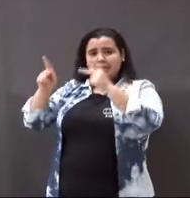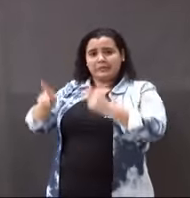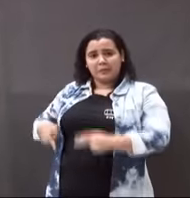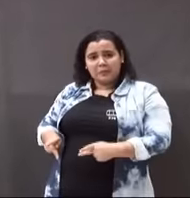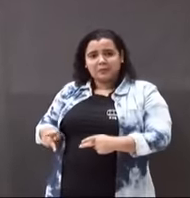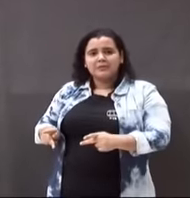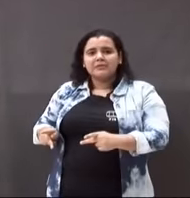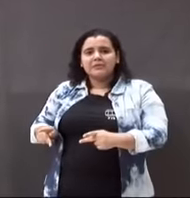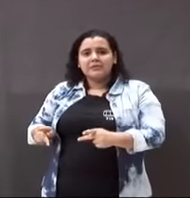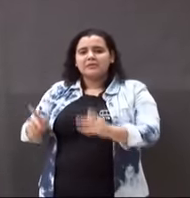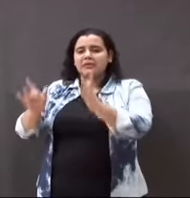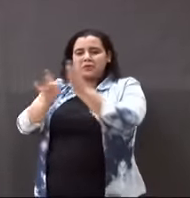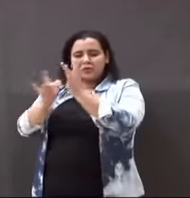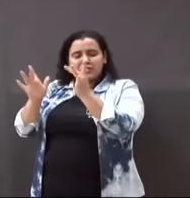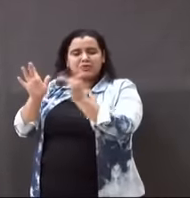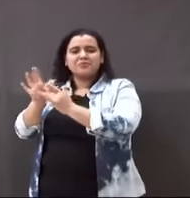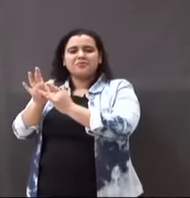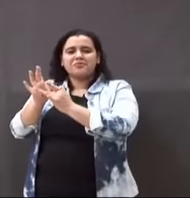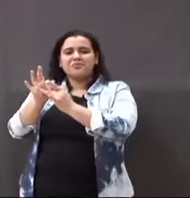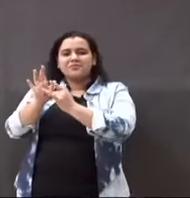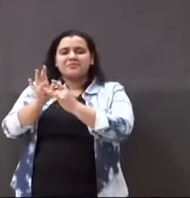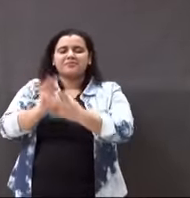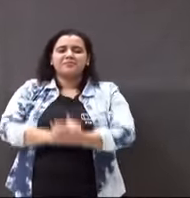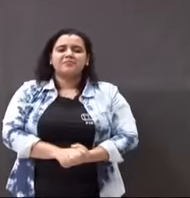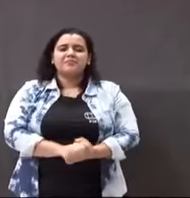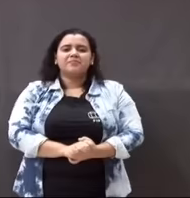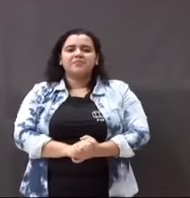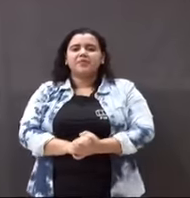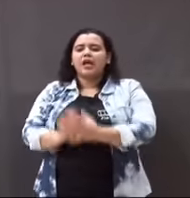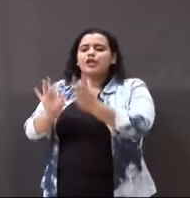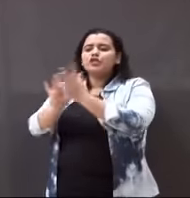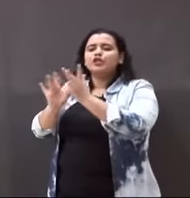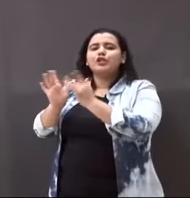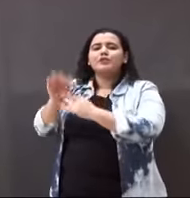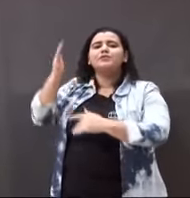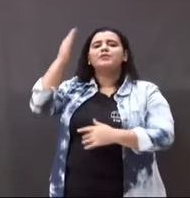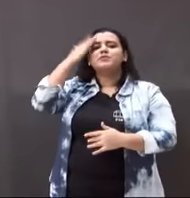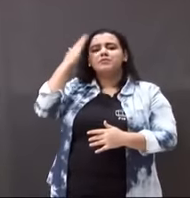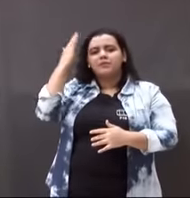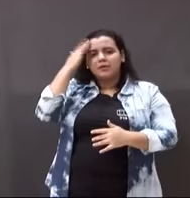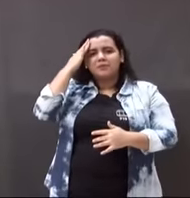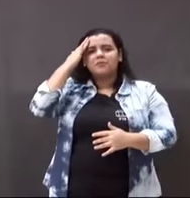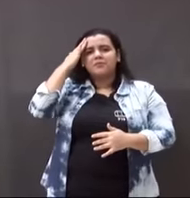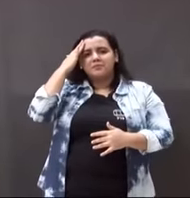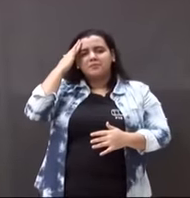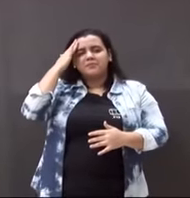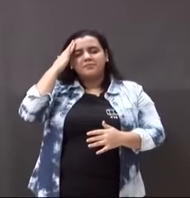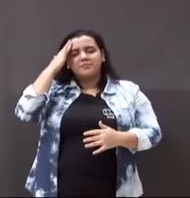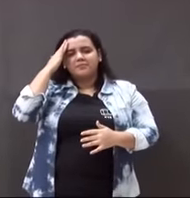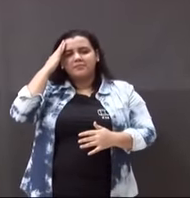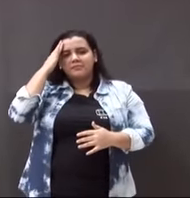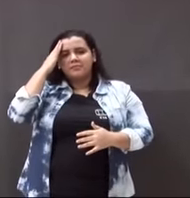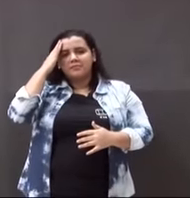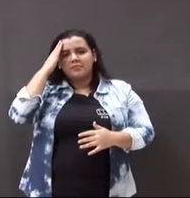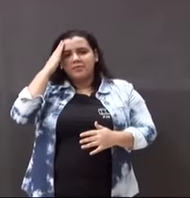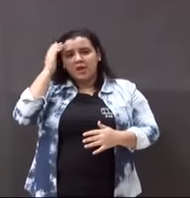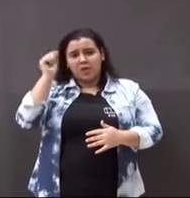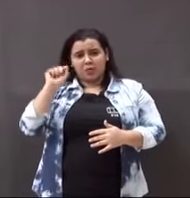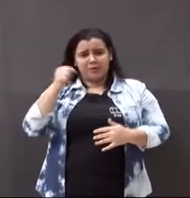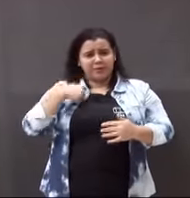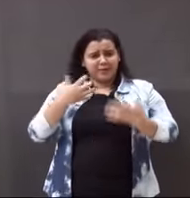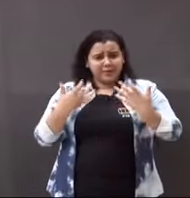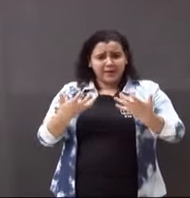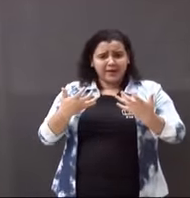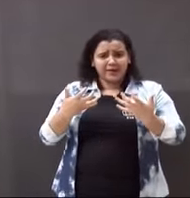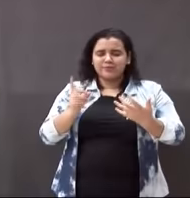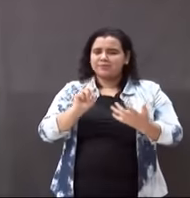dono. Do dono. Do cardume. Do cardume. Diga, é ele que sabe. É ele que sabe. Não o que eu quero. Não o que eu quero. Mas